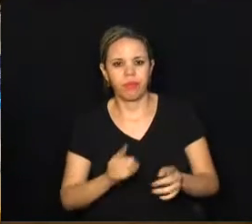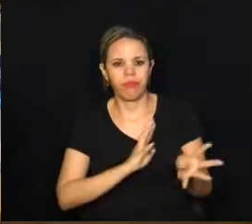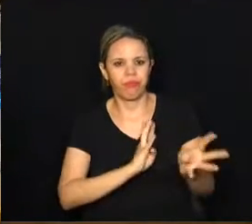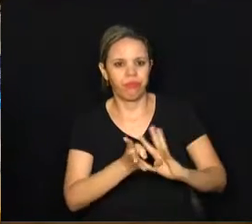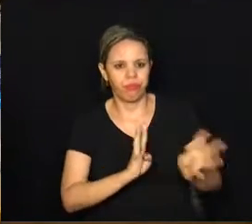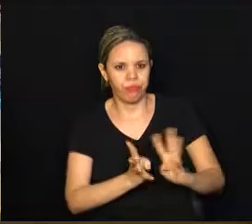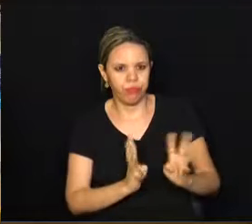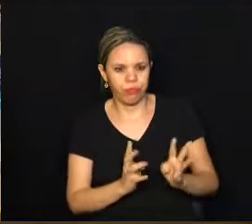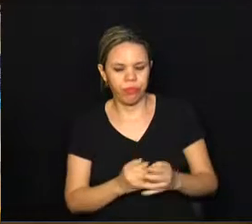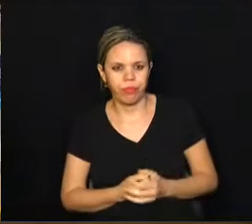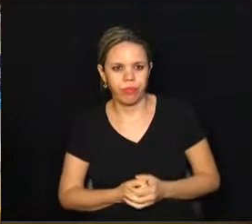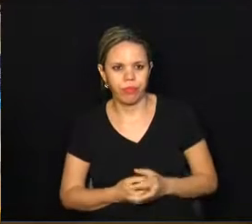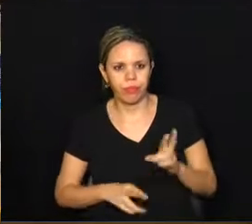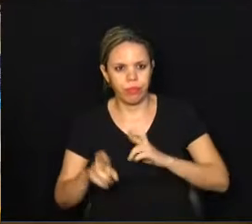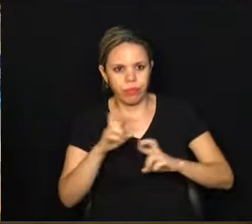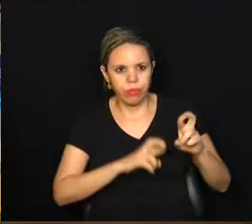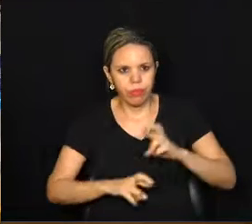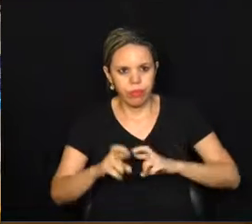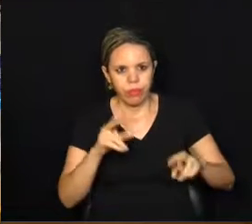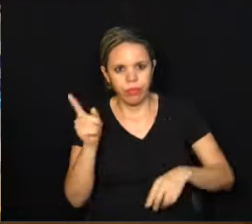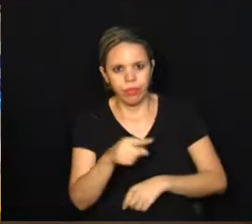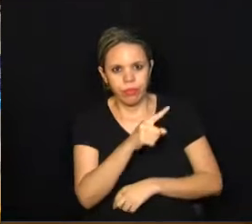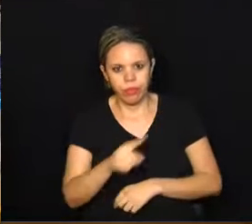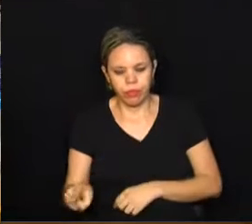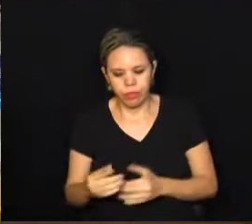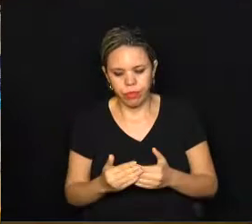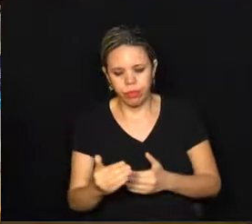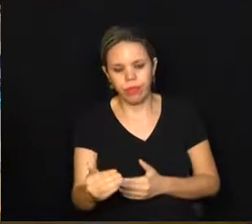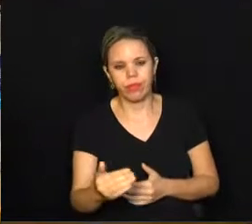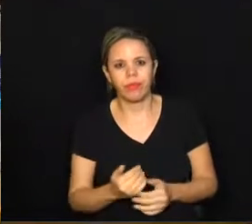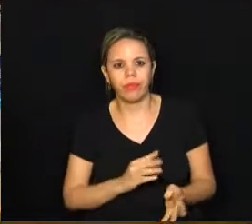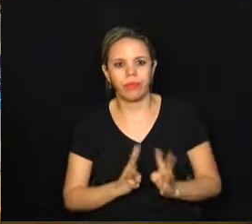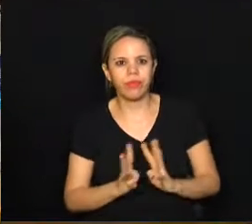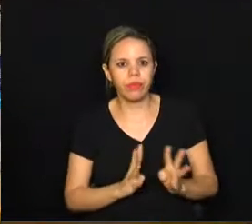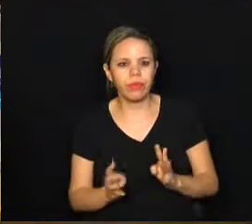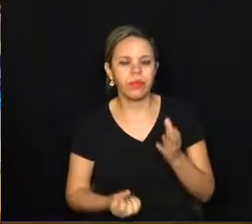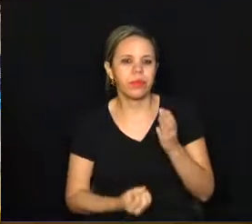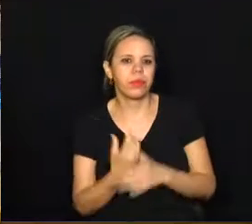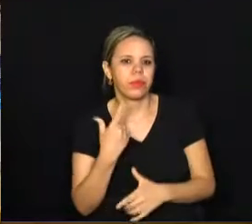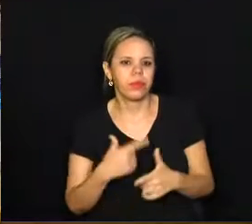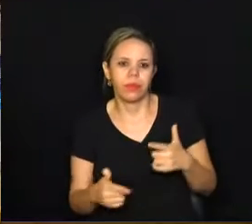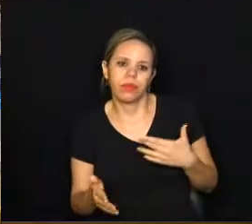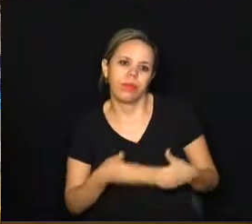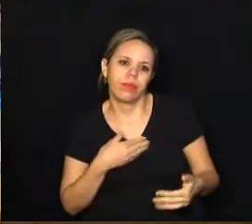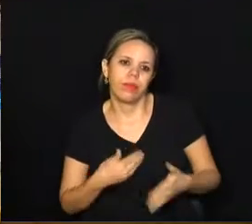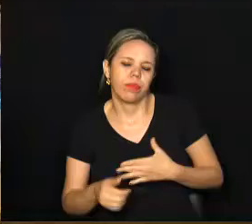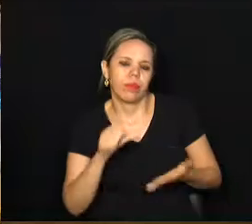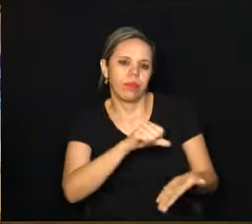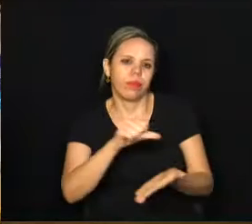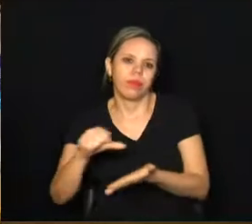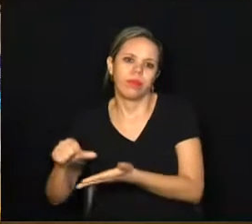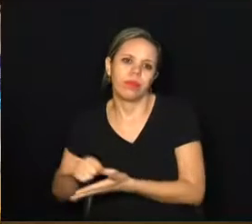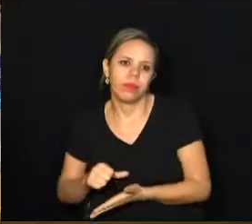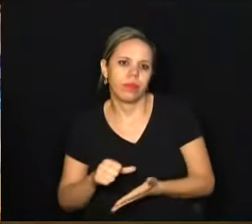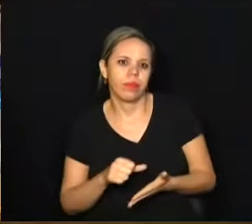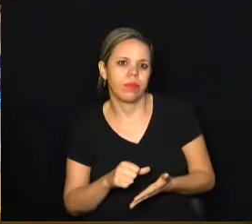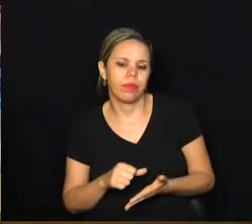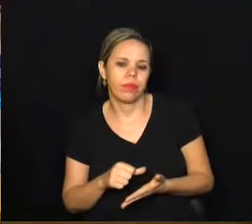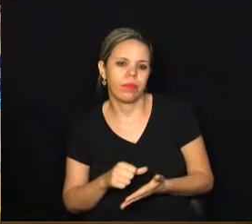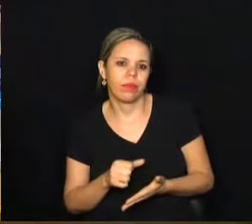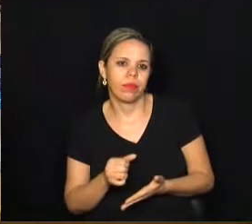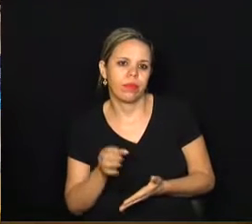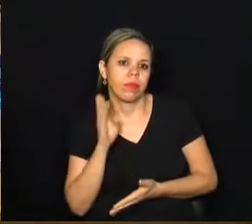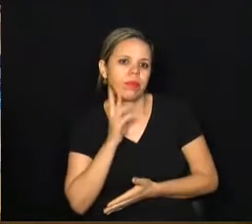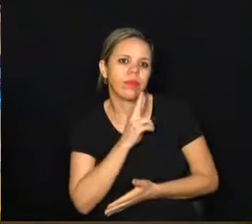aglomerações nesse feriado. Aglomerações pode ser tanto em locais estabelecidos, como